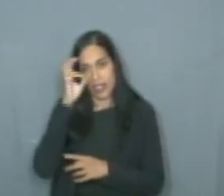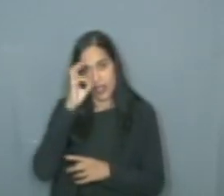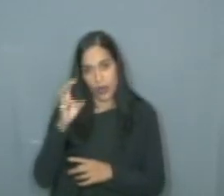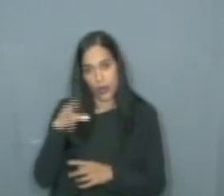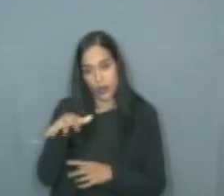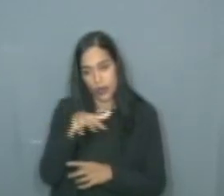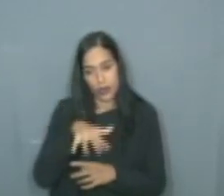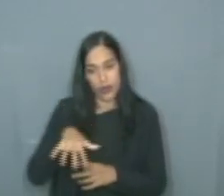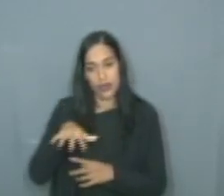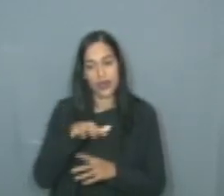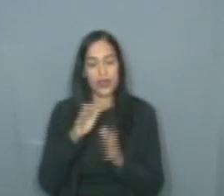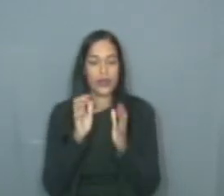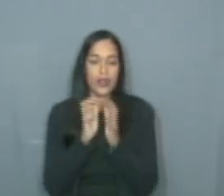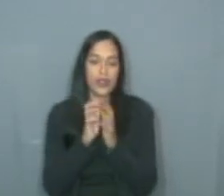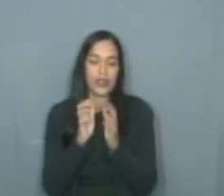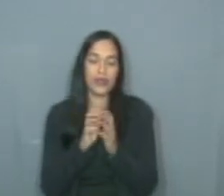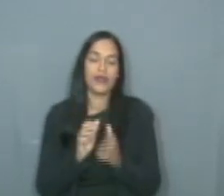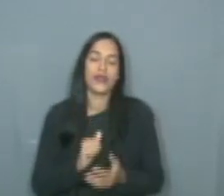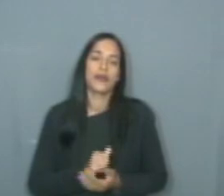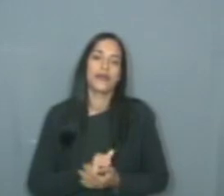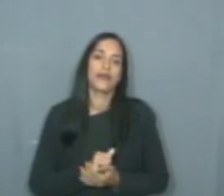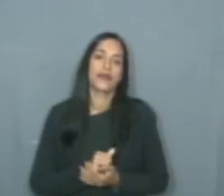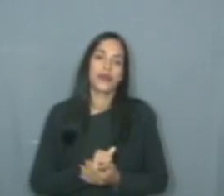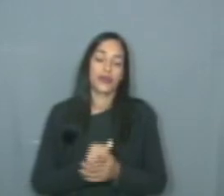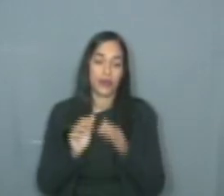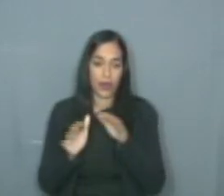Recife. O voto de aplauso